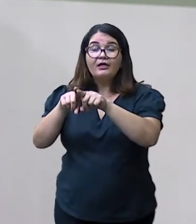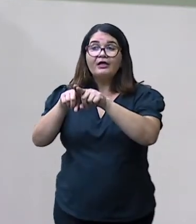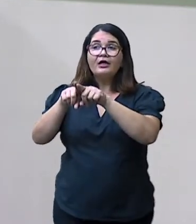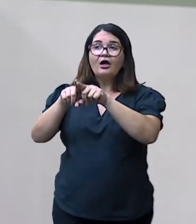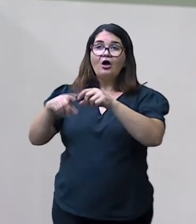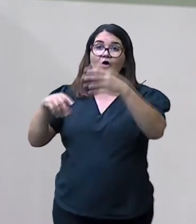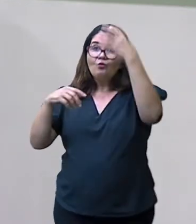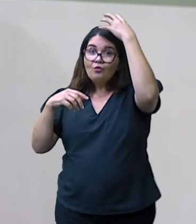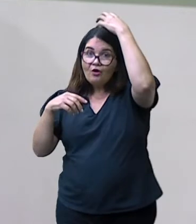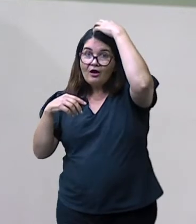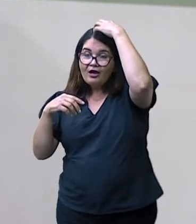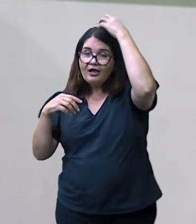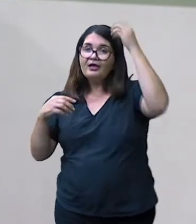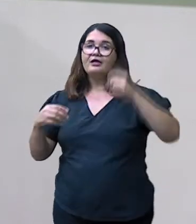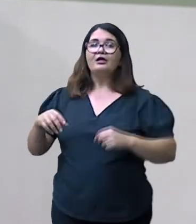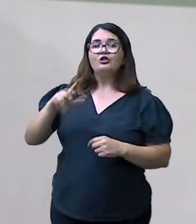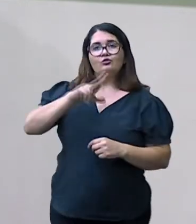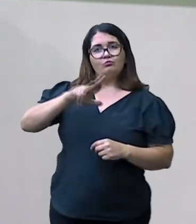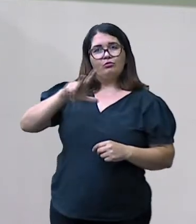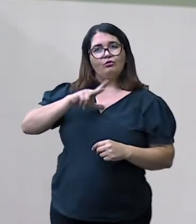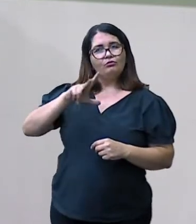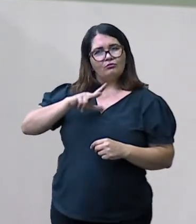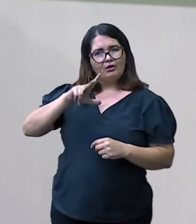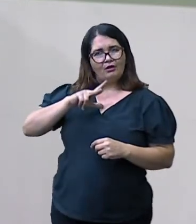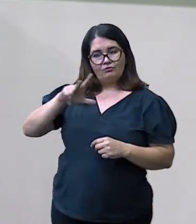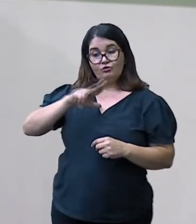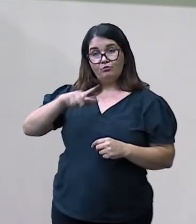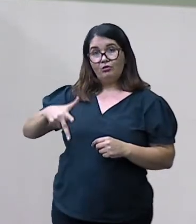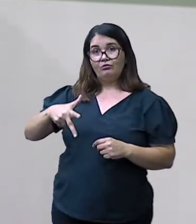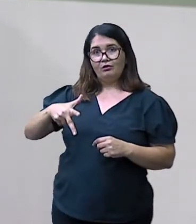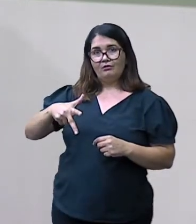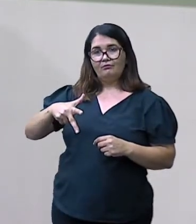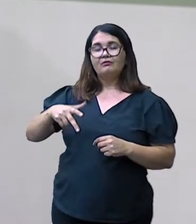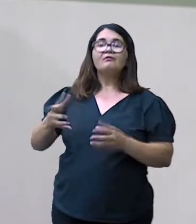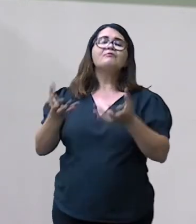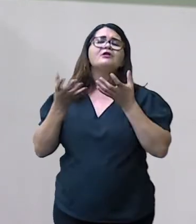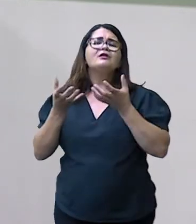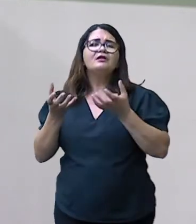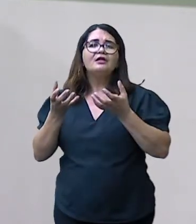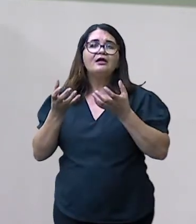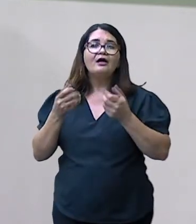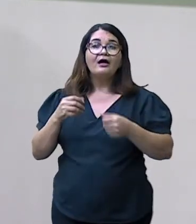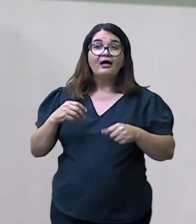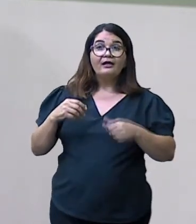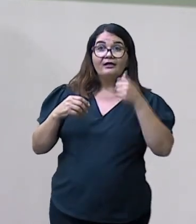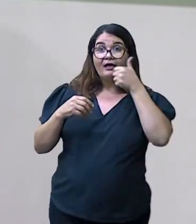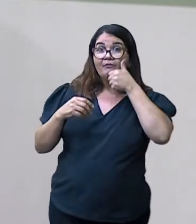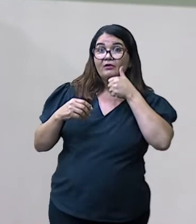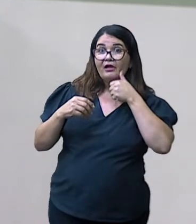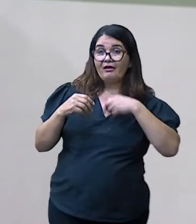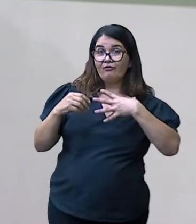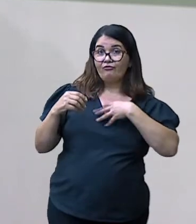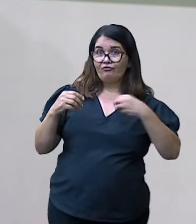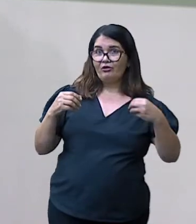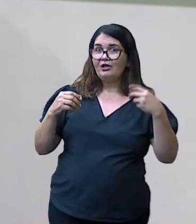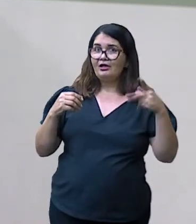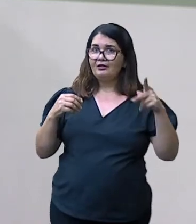Espanha. Ele falou, só se você fizer o que eu fiz aqui. Ou ele se converte ou você manda essa turma embora.